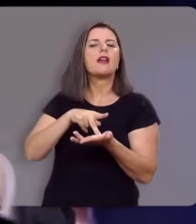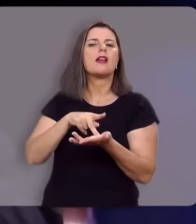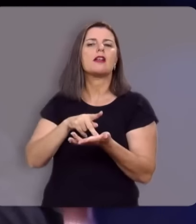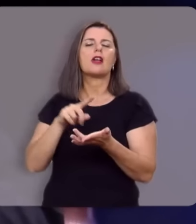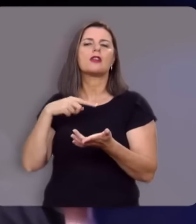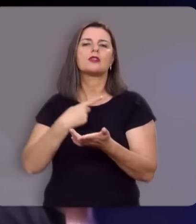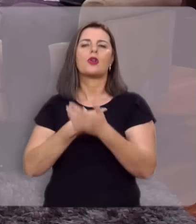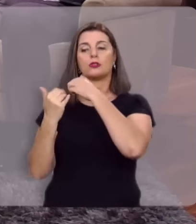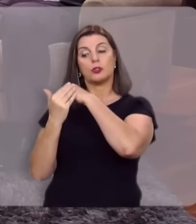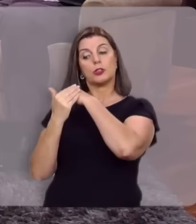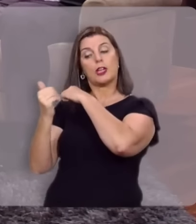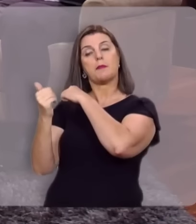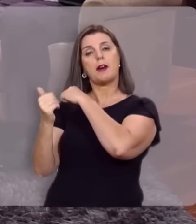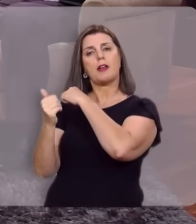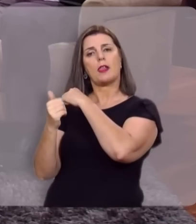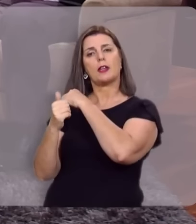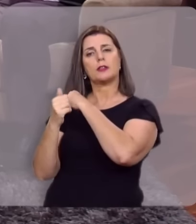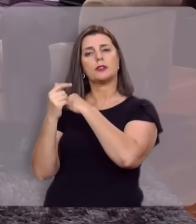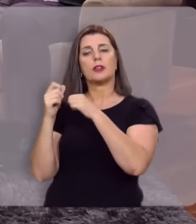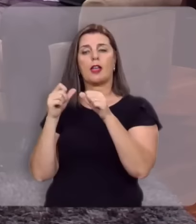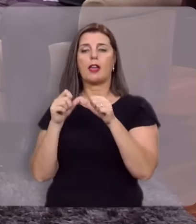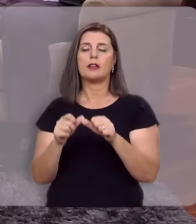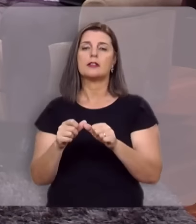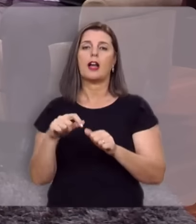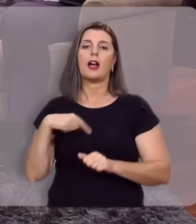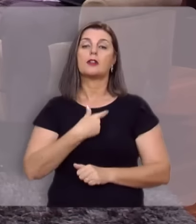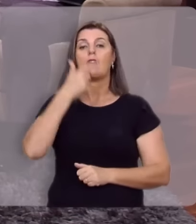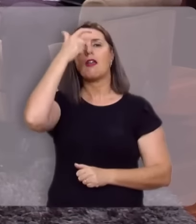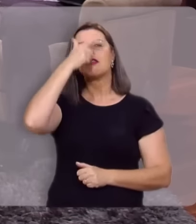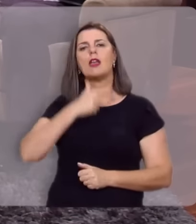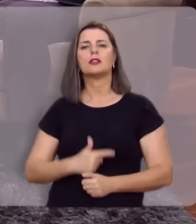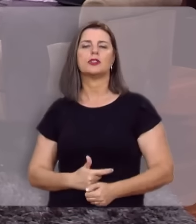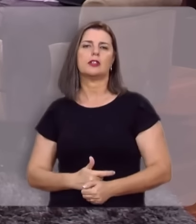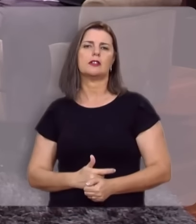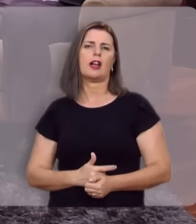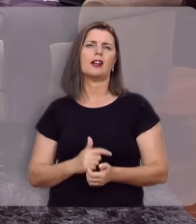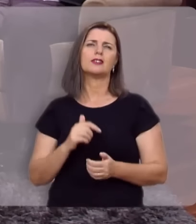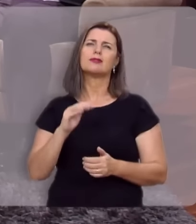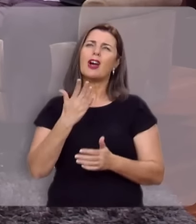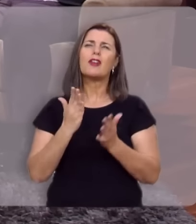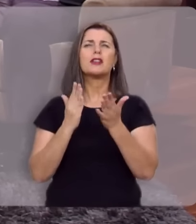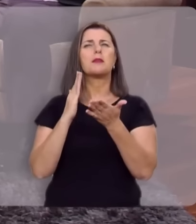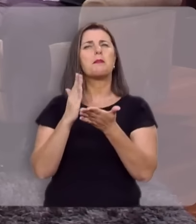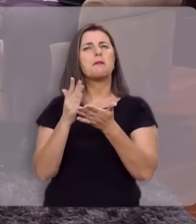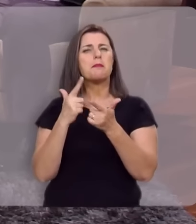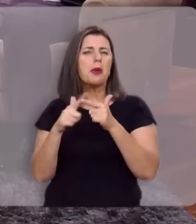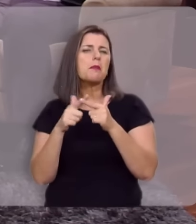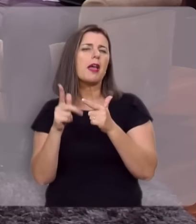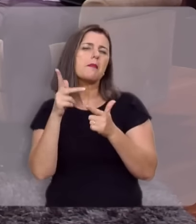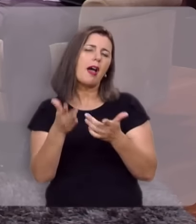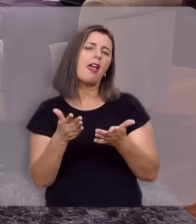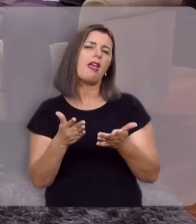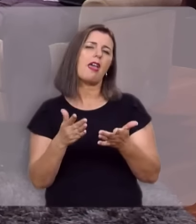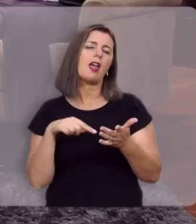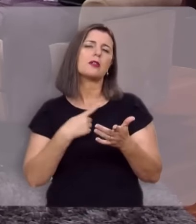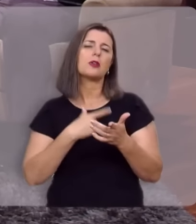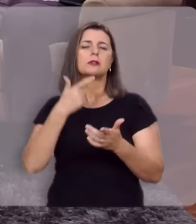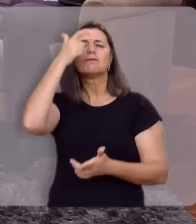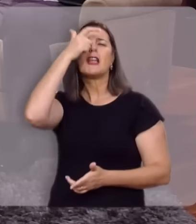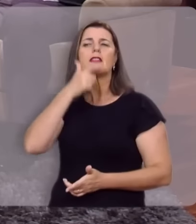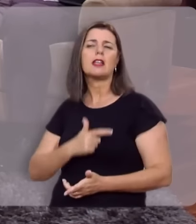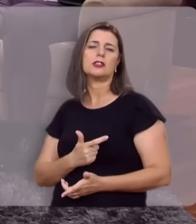real dessa nossa vocação que está estabelecida a partir da nossa identidade. E talvez o problema seja exatamente esse, né, reverendo Roster? A